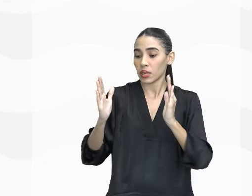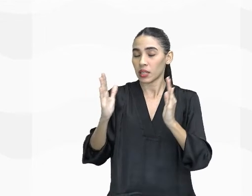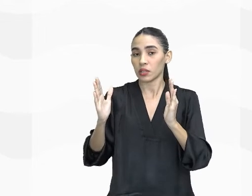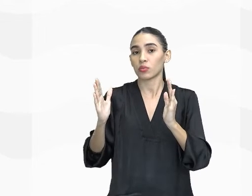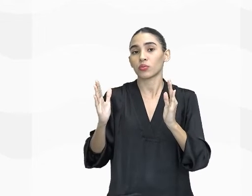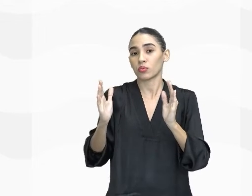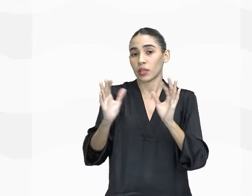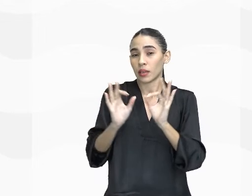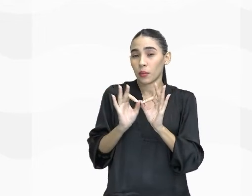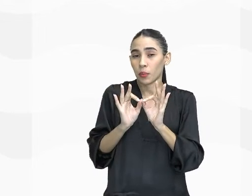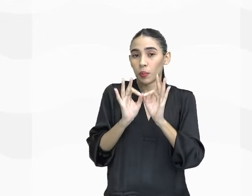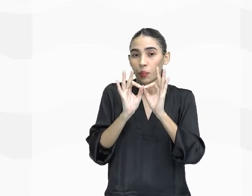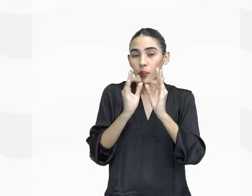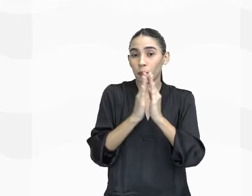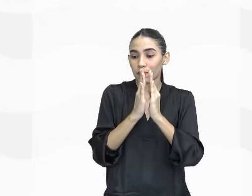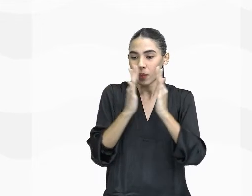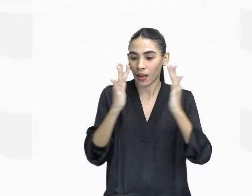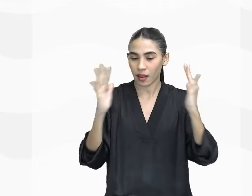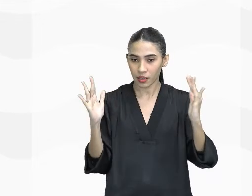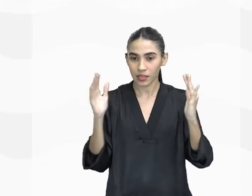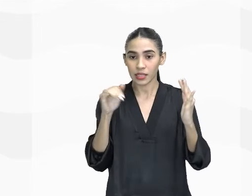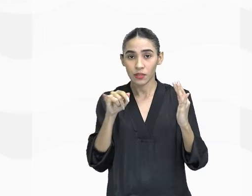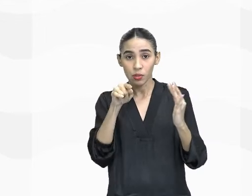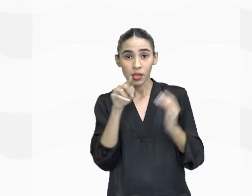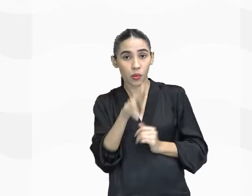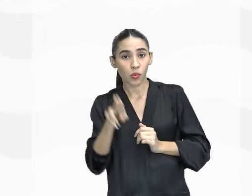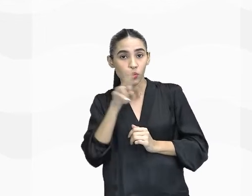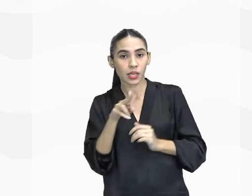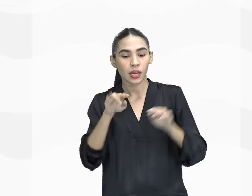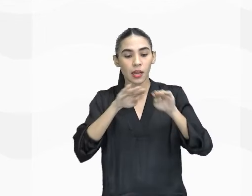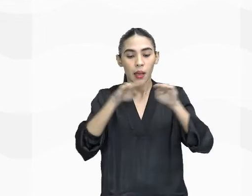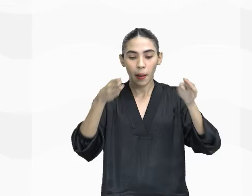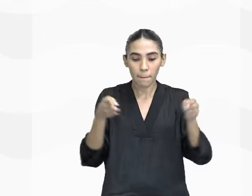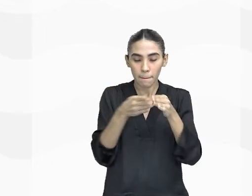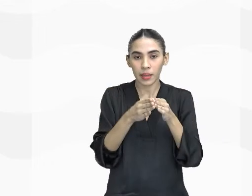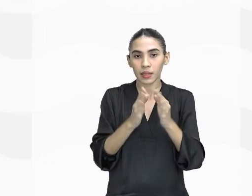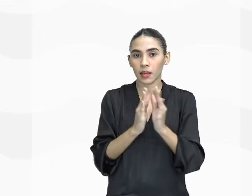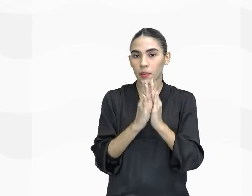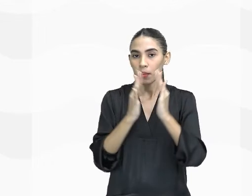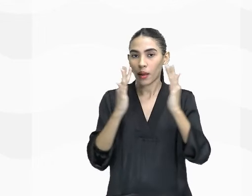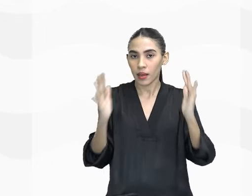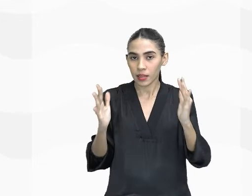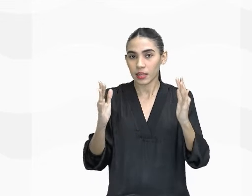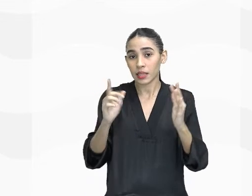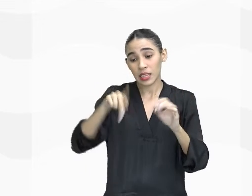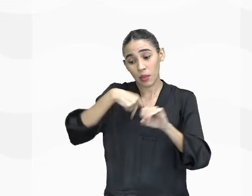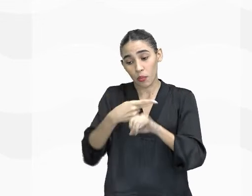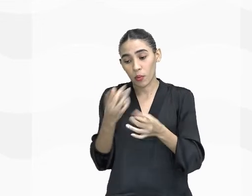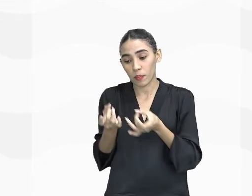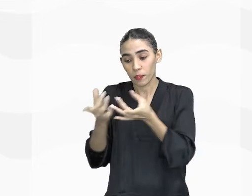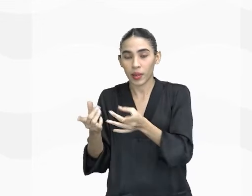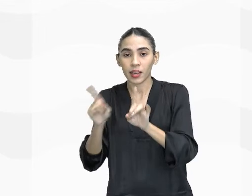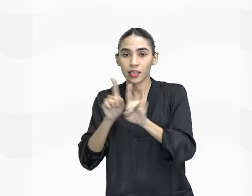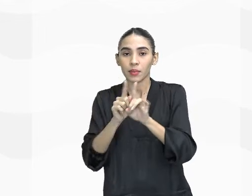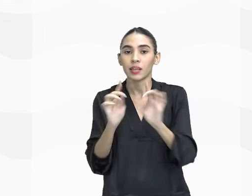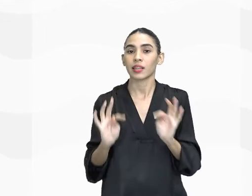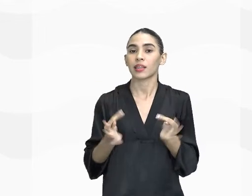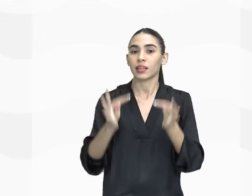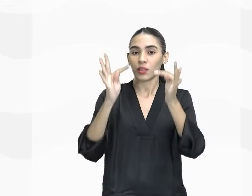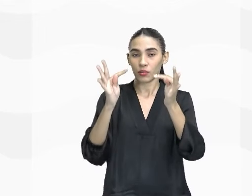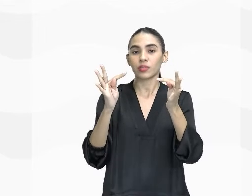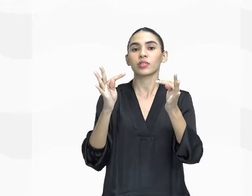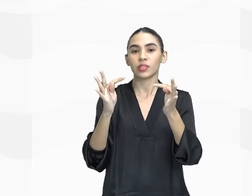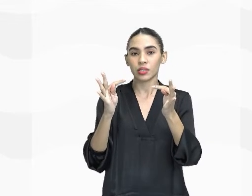mais longo, não é? Assim, você vai utilizar a bateria por um período longo para poder haver o descarte e as tecnologias também